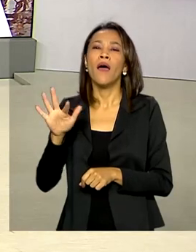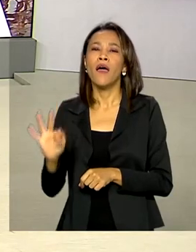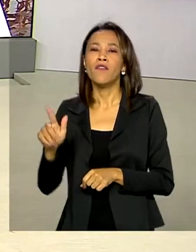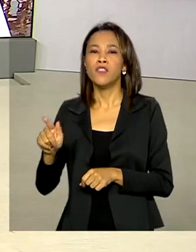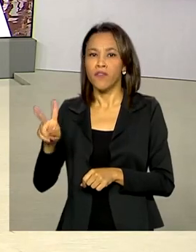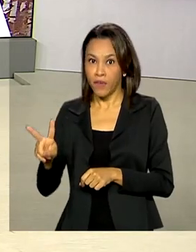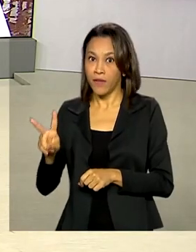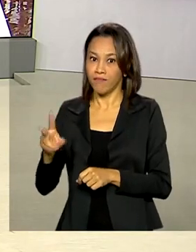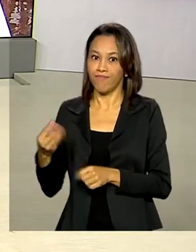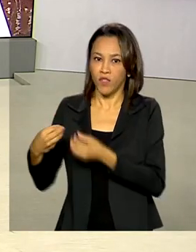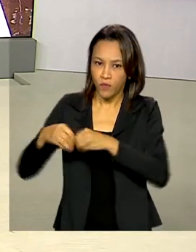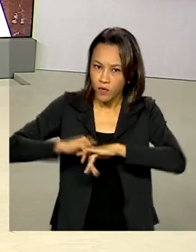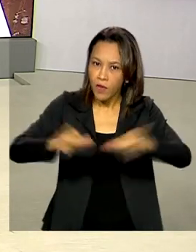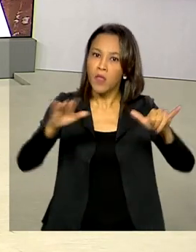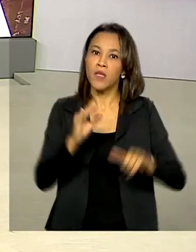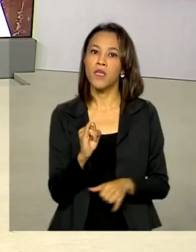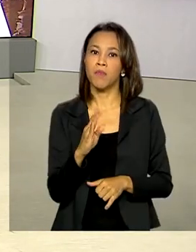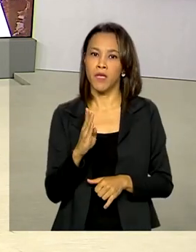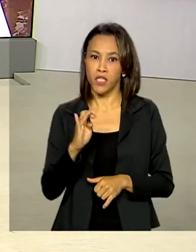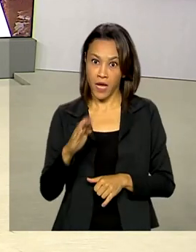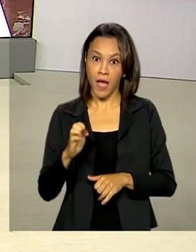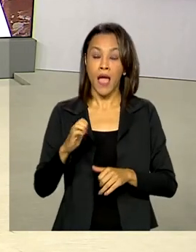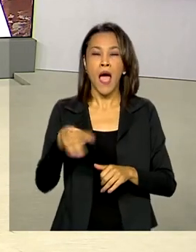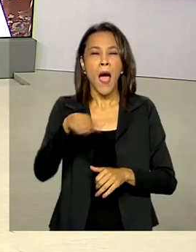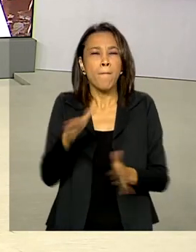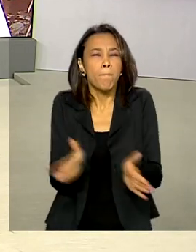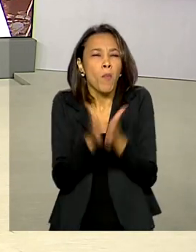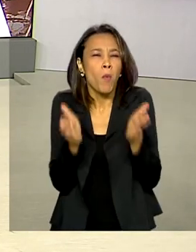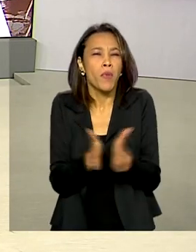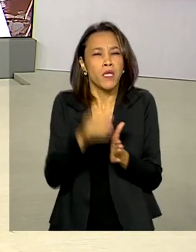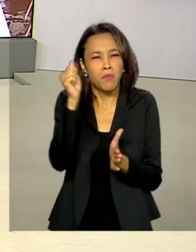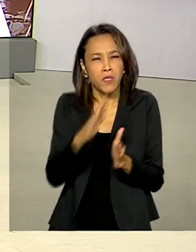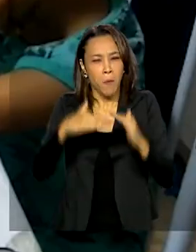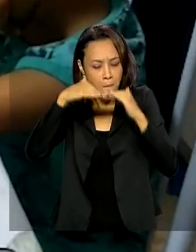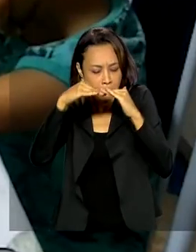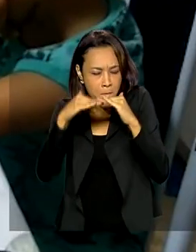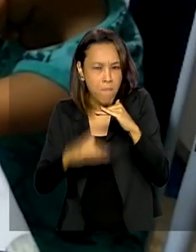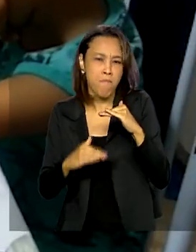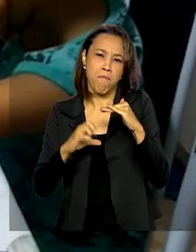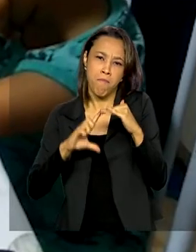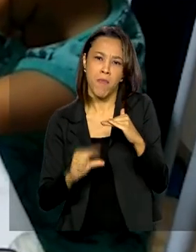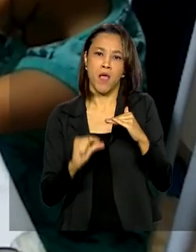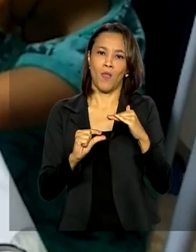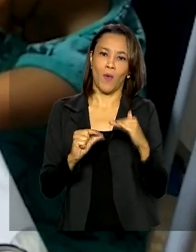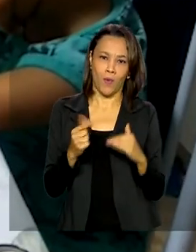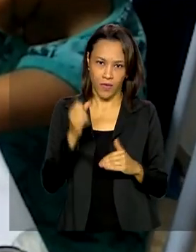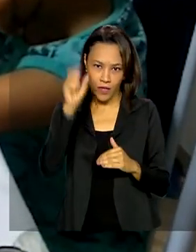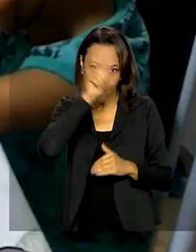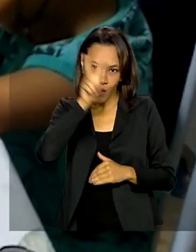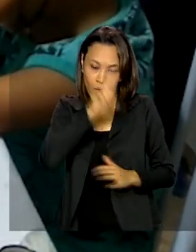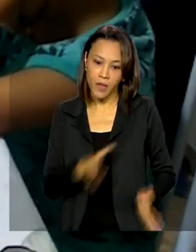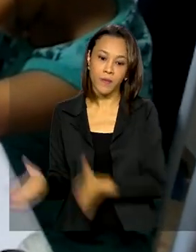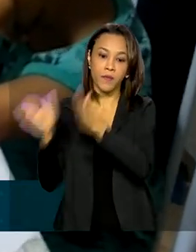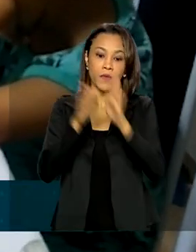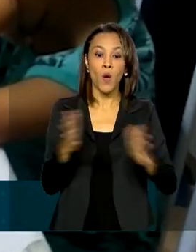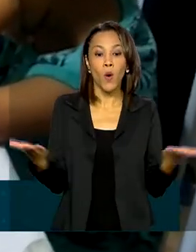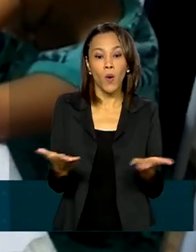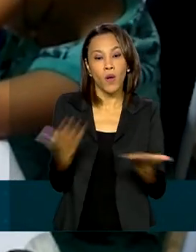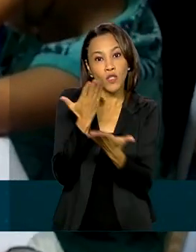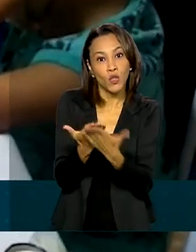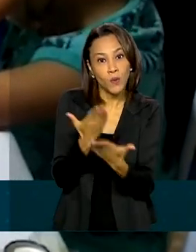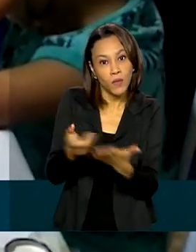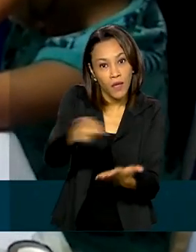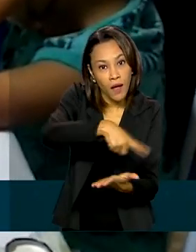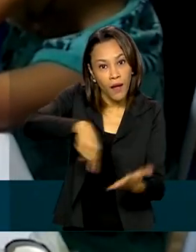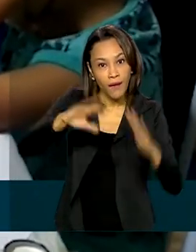a pobreza no Brasil está no menor patamar da história. Estudar em casa. Hoje isso virou rotina